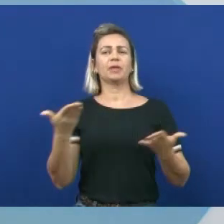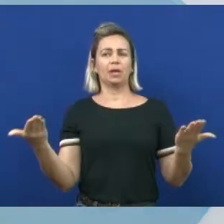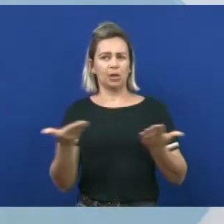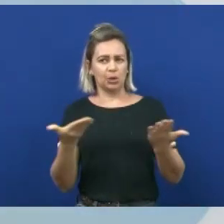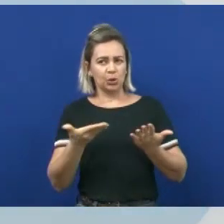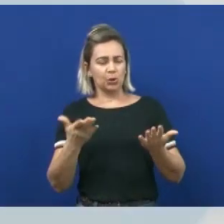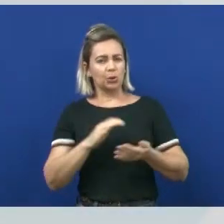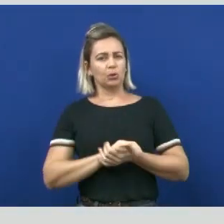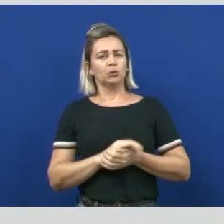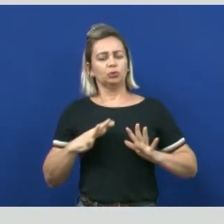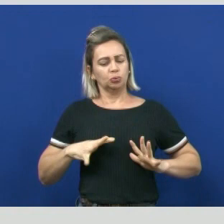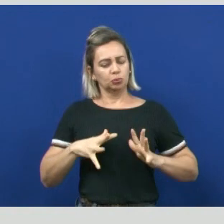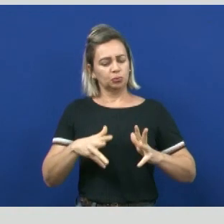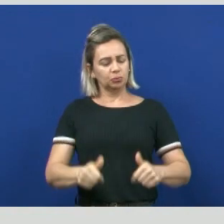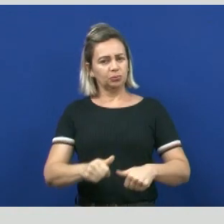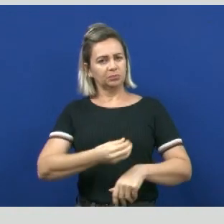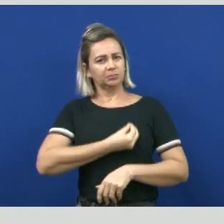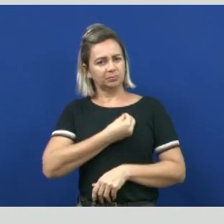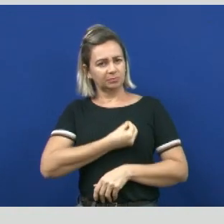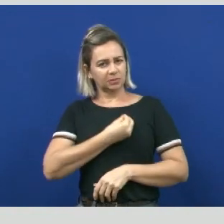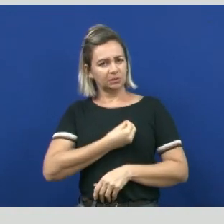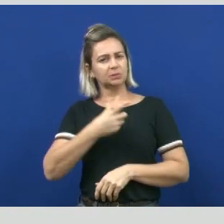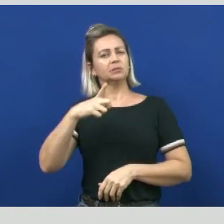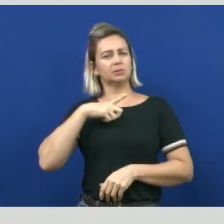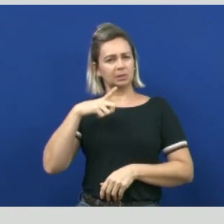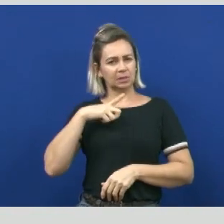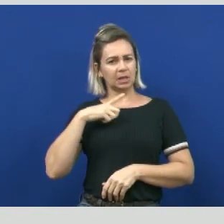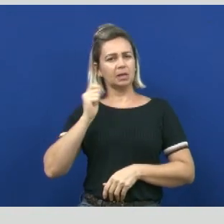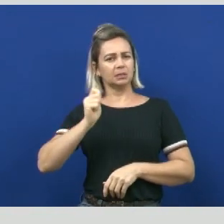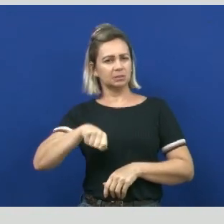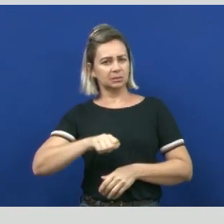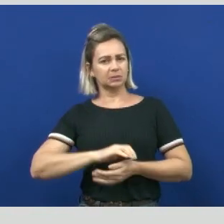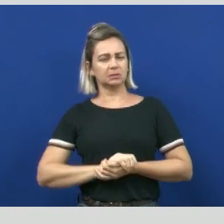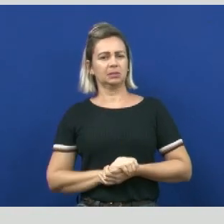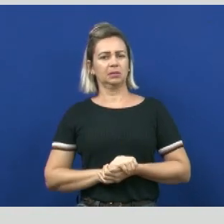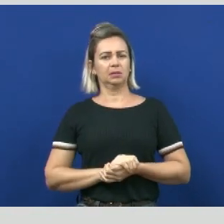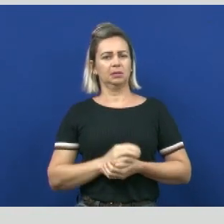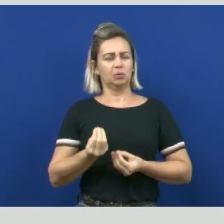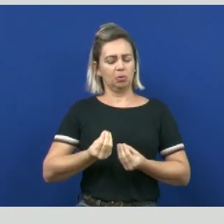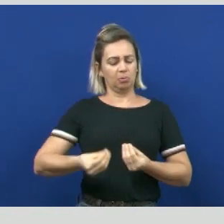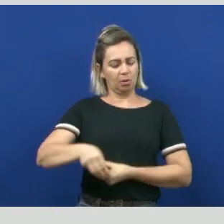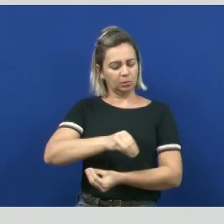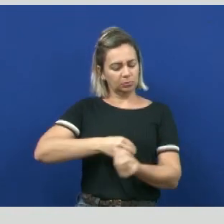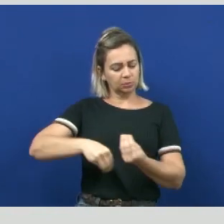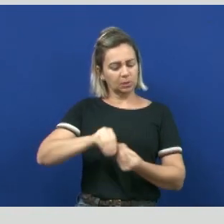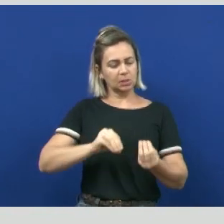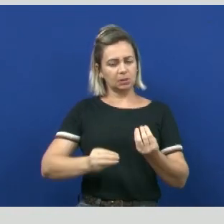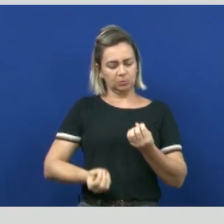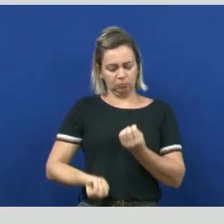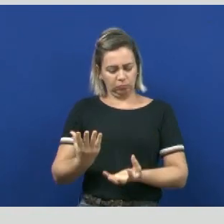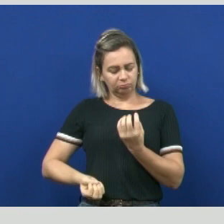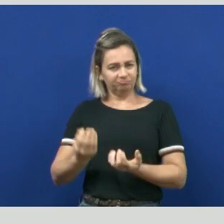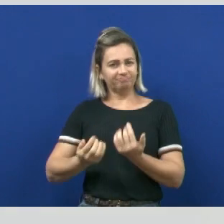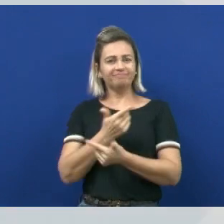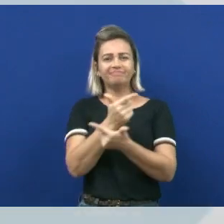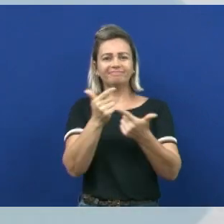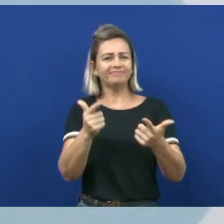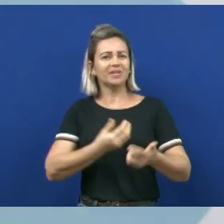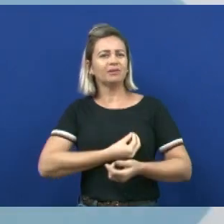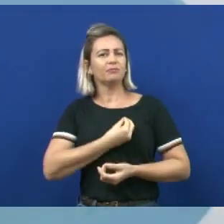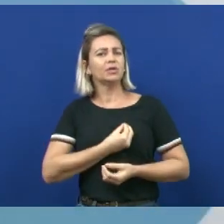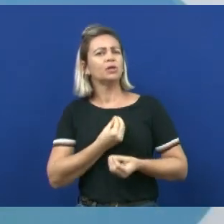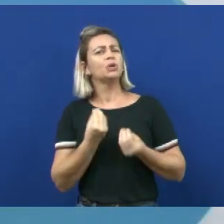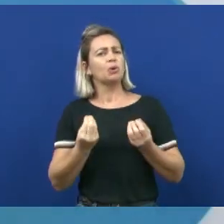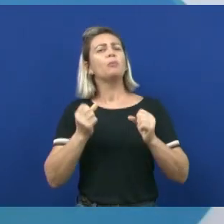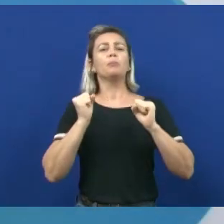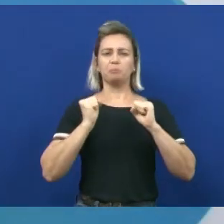essencial, né? Todo ser vivo apresenta organização celular, característica entre outras que o fogo não apresenta. Então o fogo não